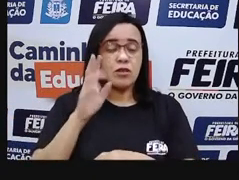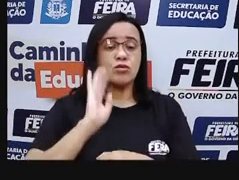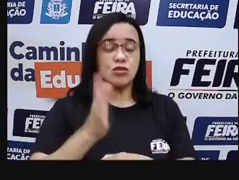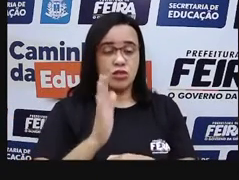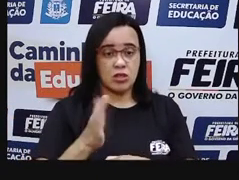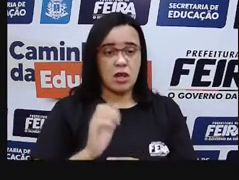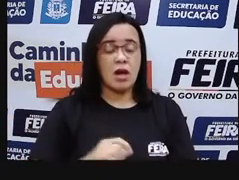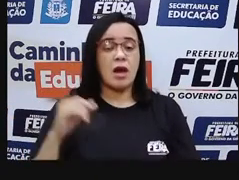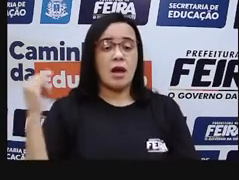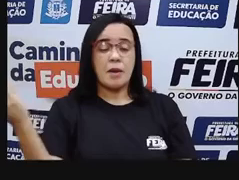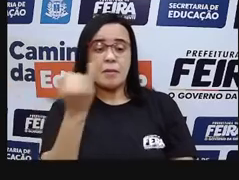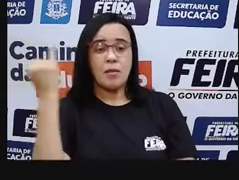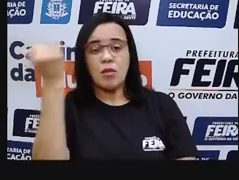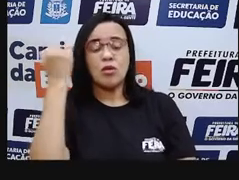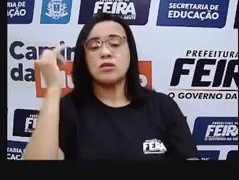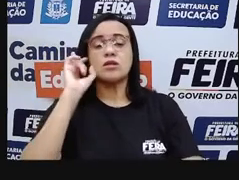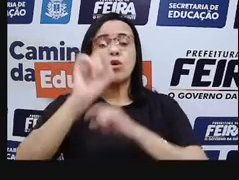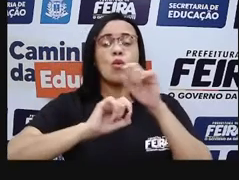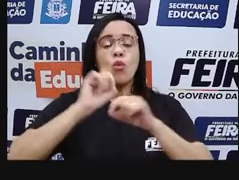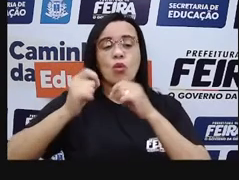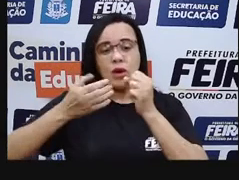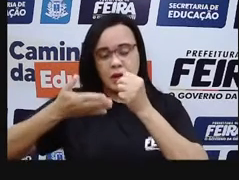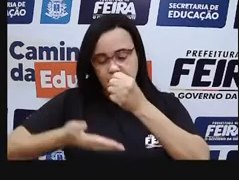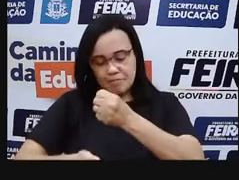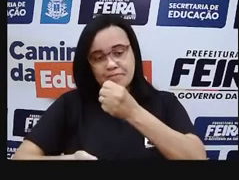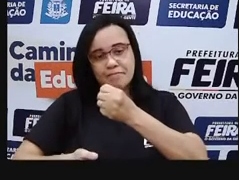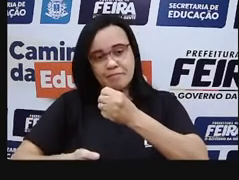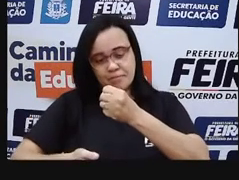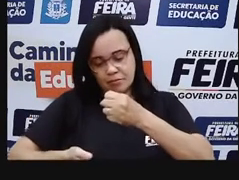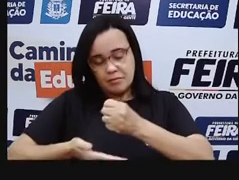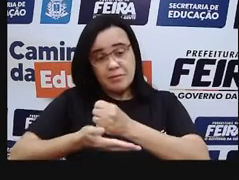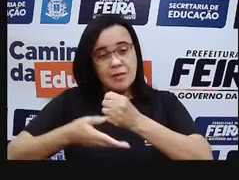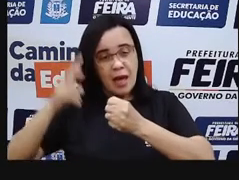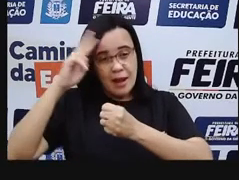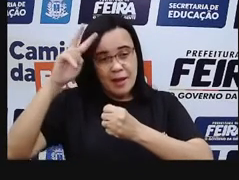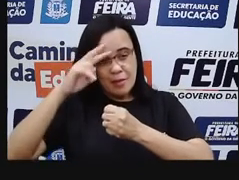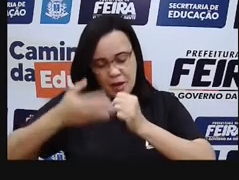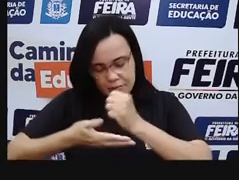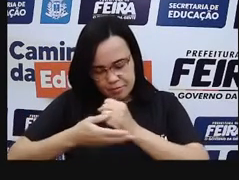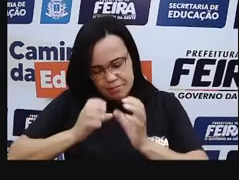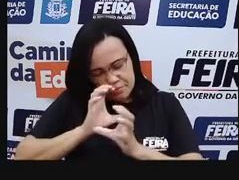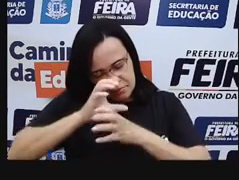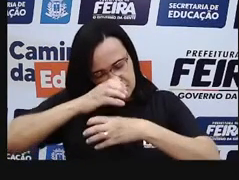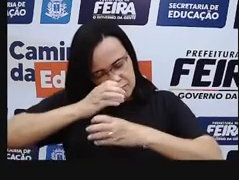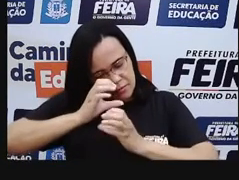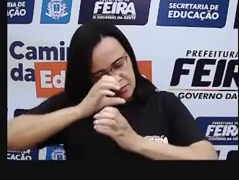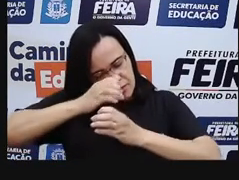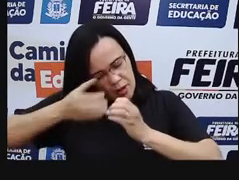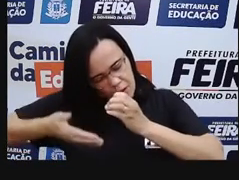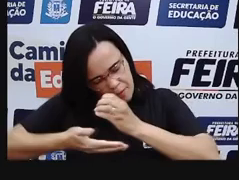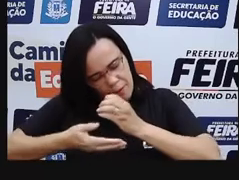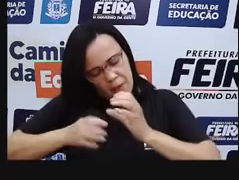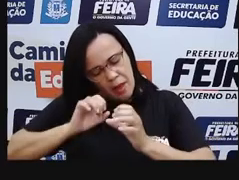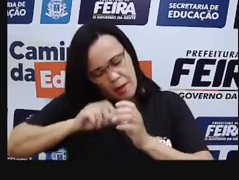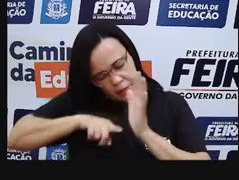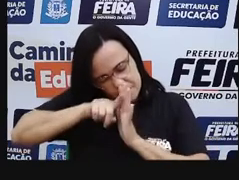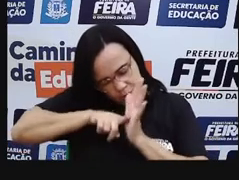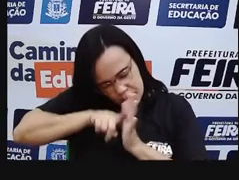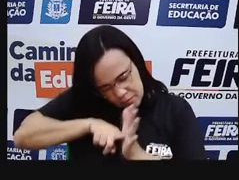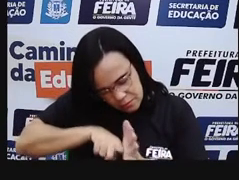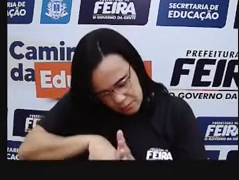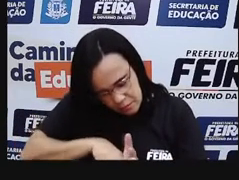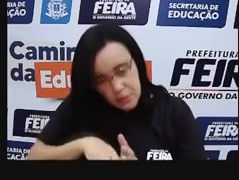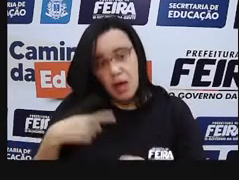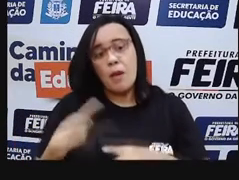importância também do microscópio que a gente observar eles estão músculos estão pequenos né um dos bactérias né